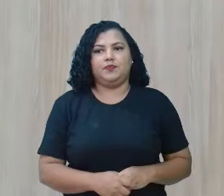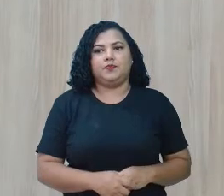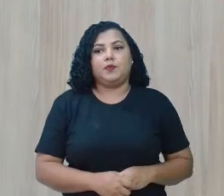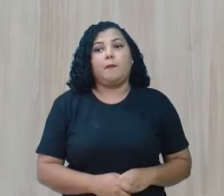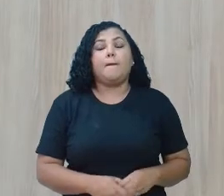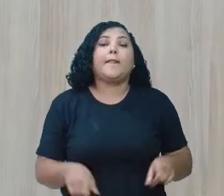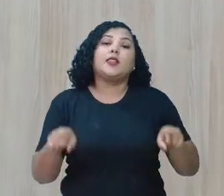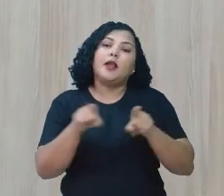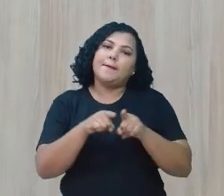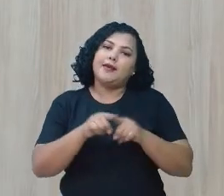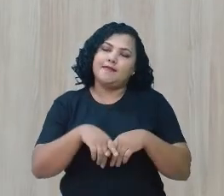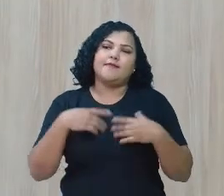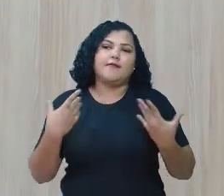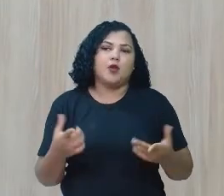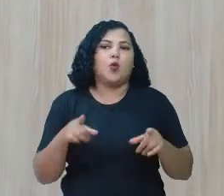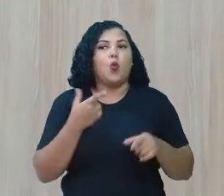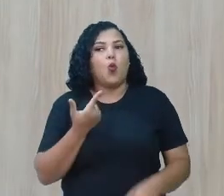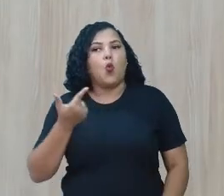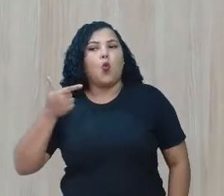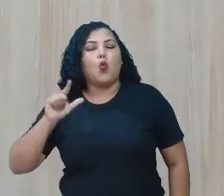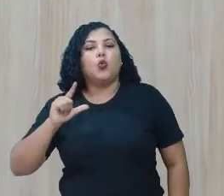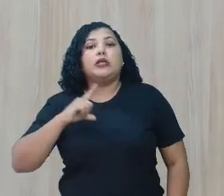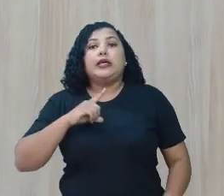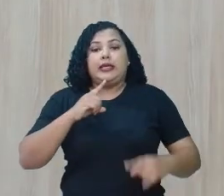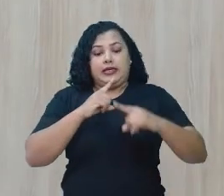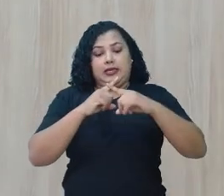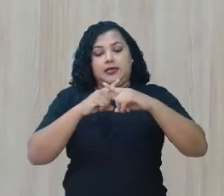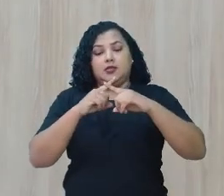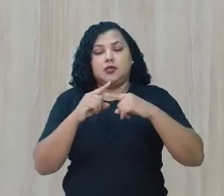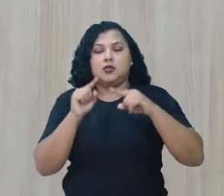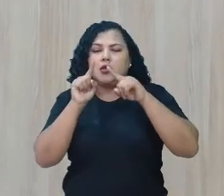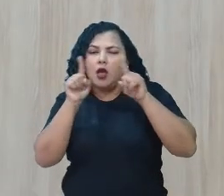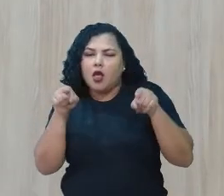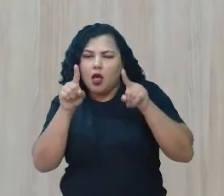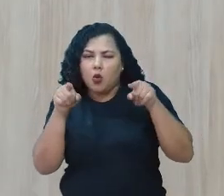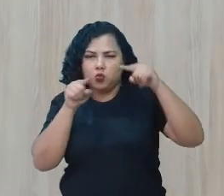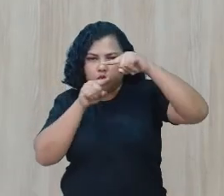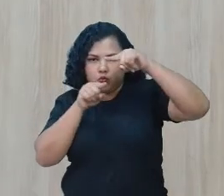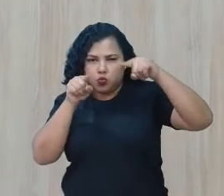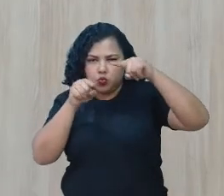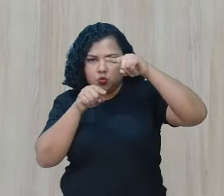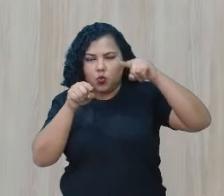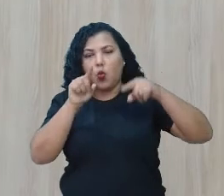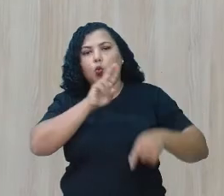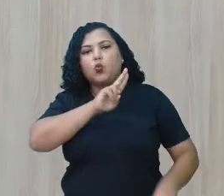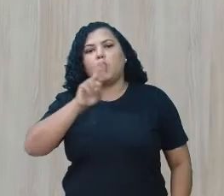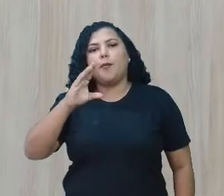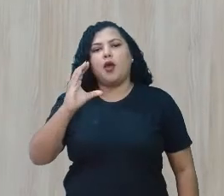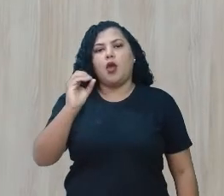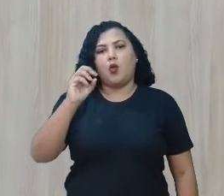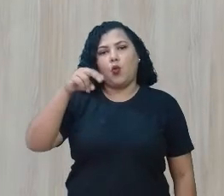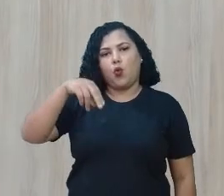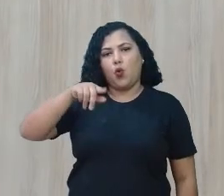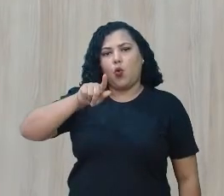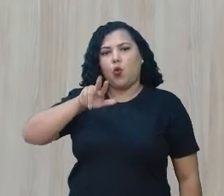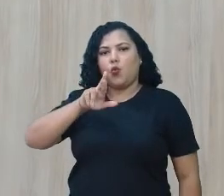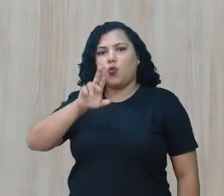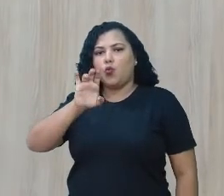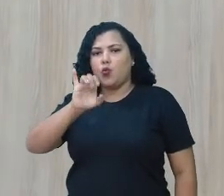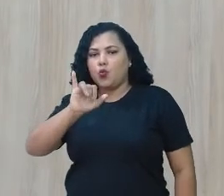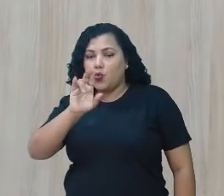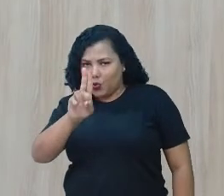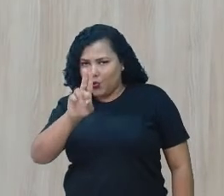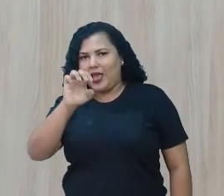E a gente viu que esses ângulos que são ângulos opostos pelo vértice, eles são congruentes. O que são